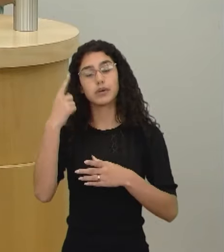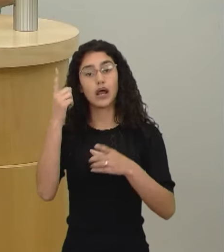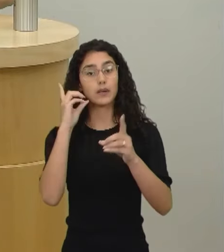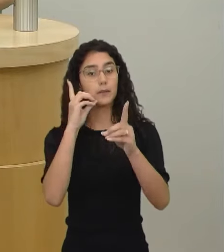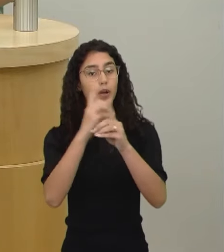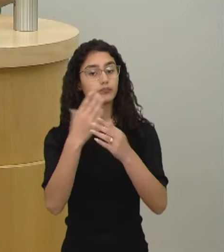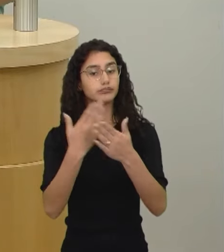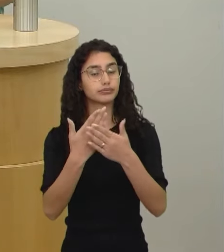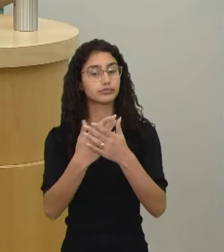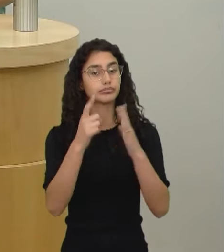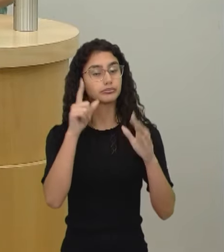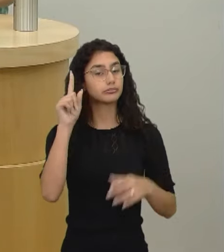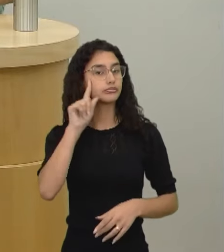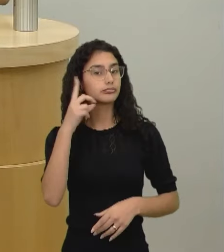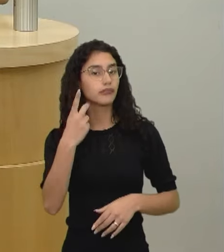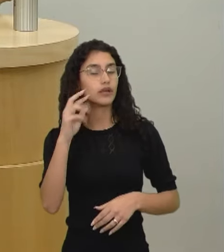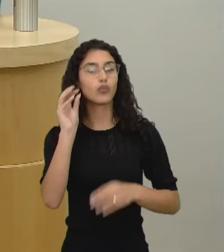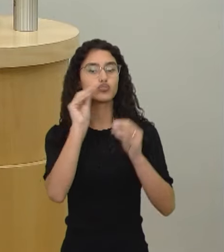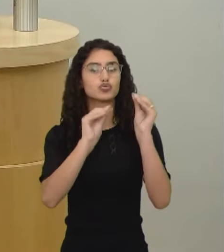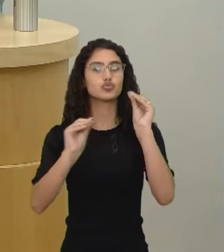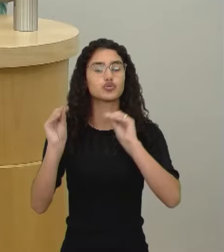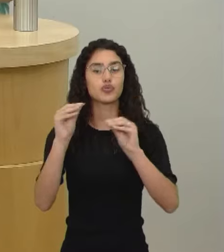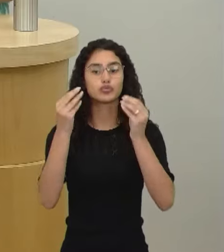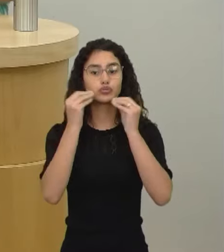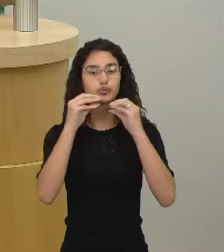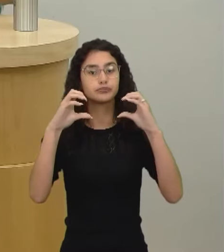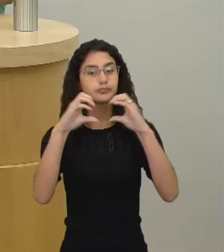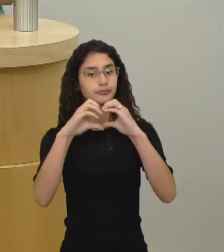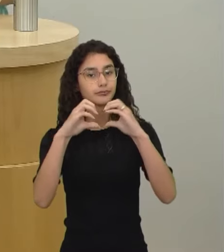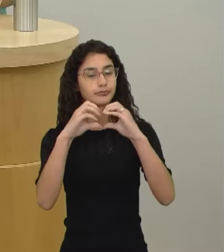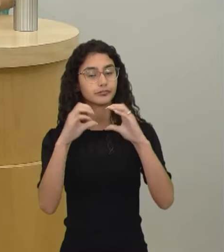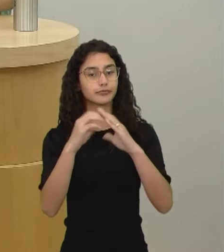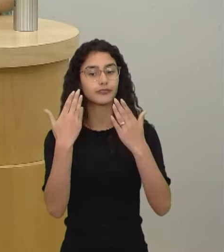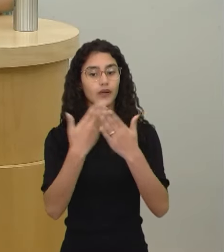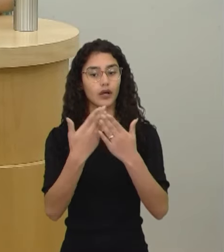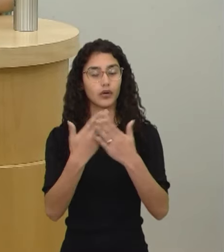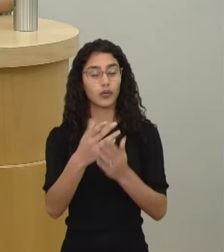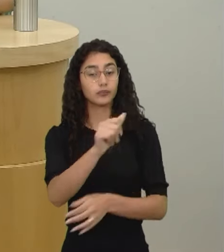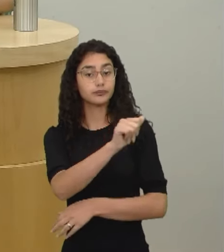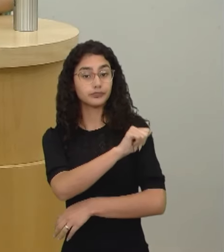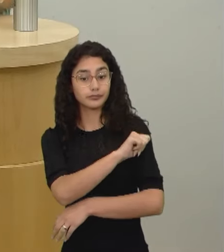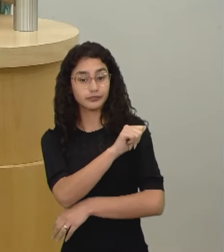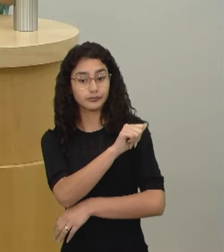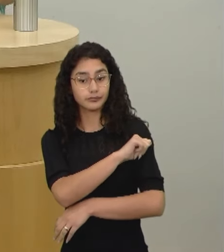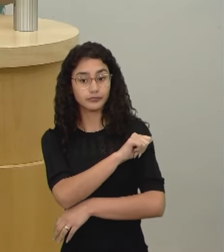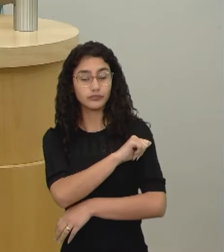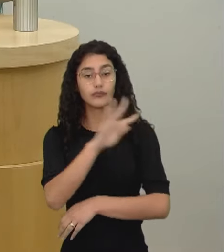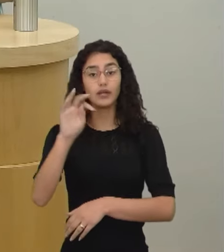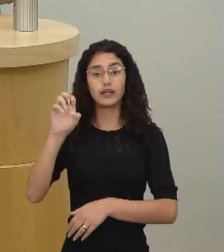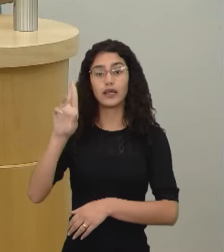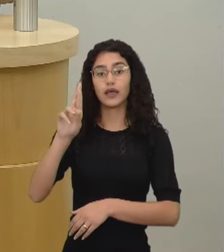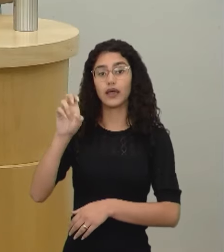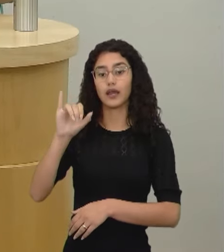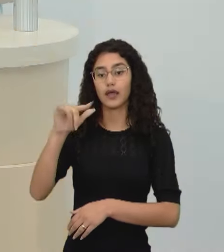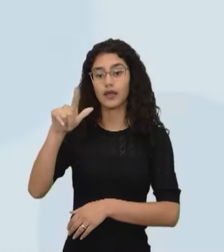15 dias, um encontro marcado. Beijos. Coração da Fabiana vai pros alunos do